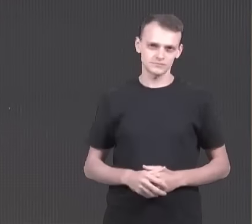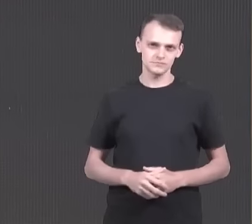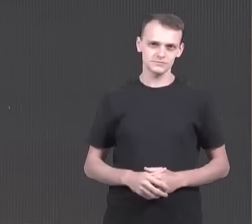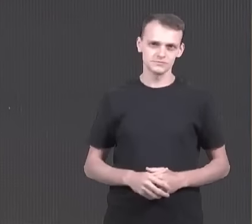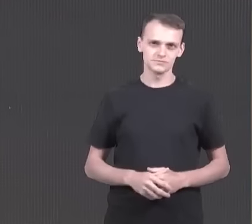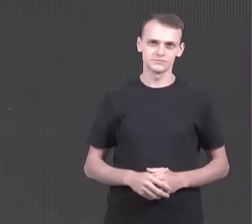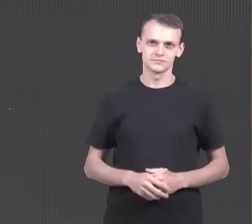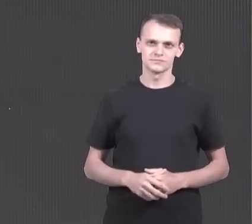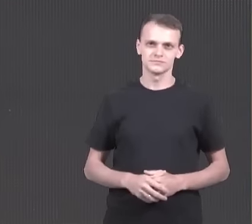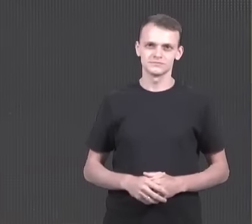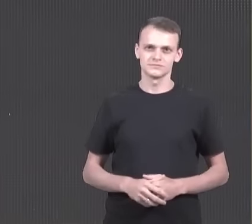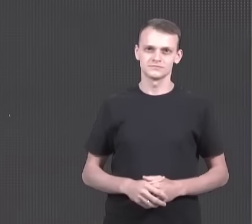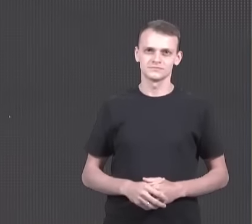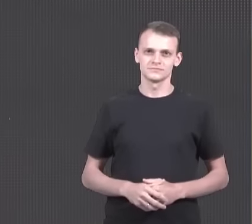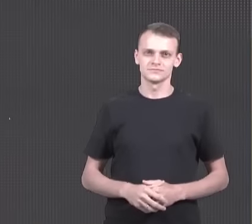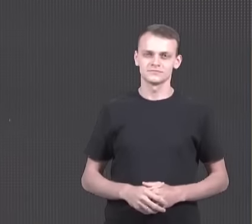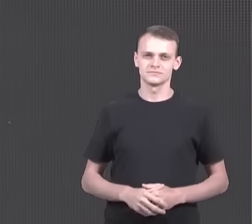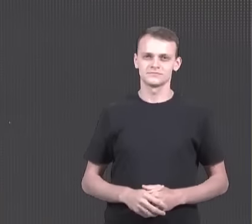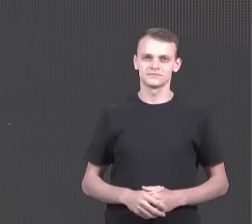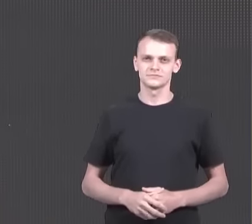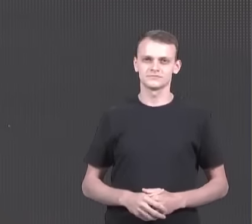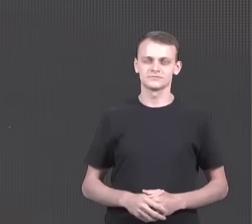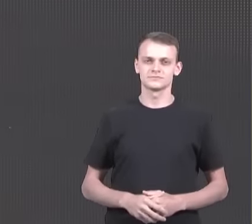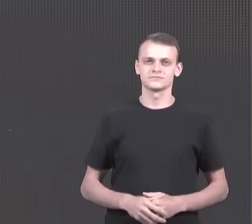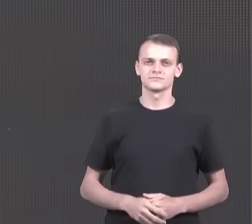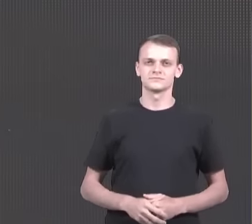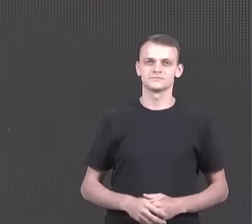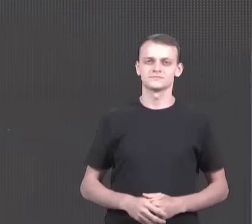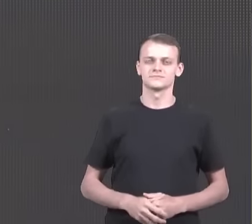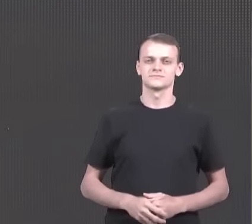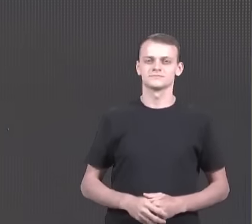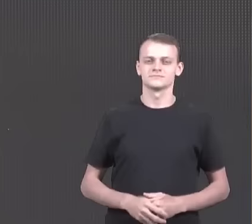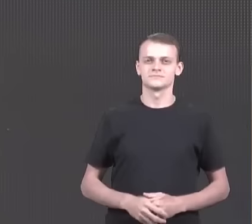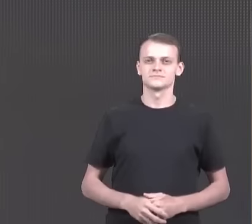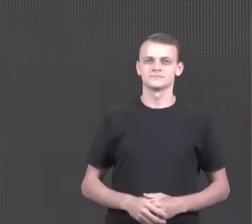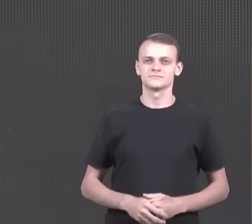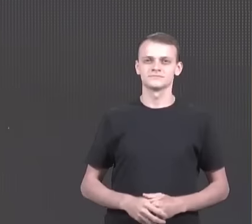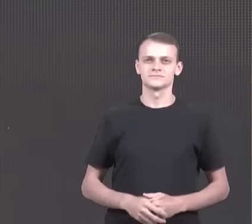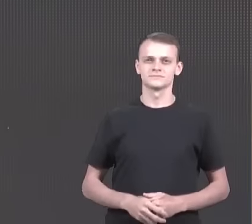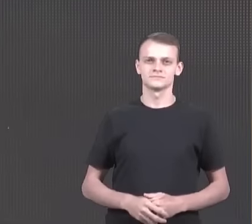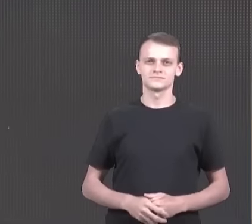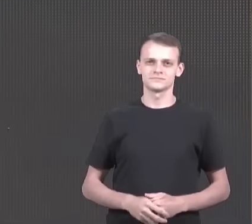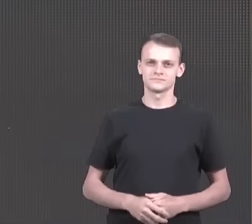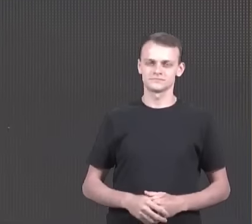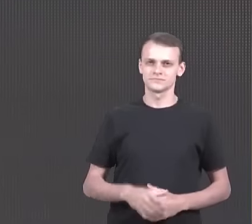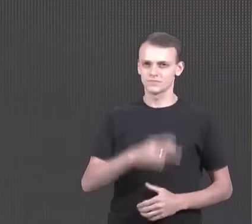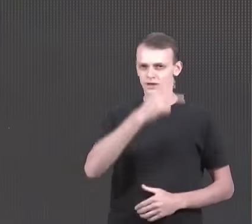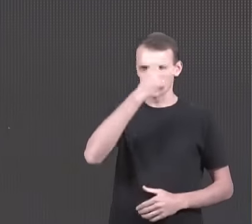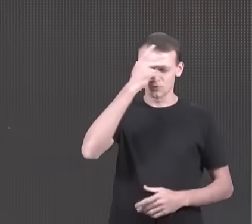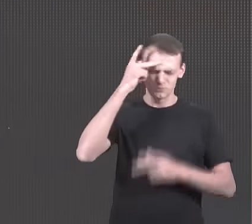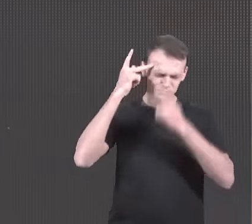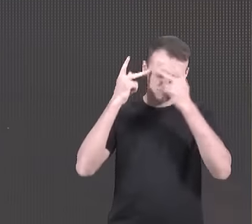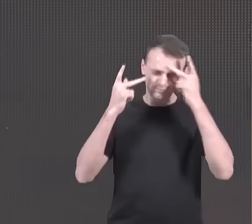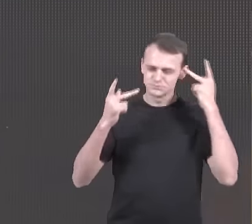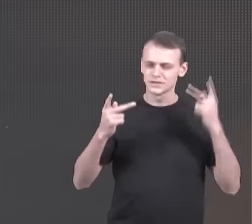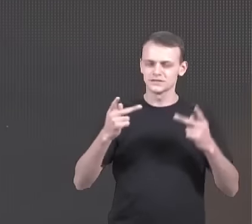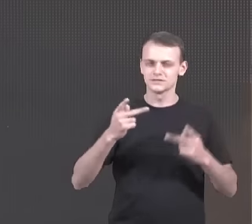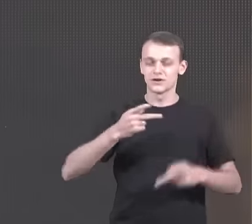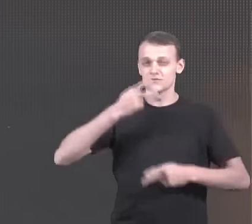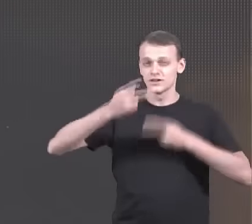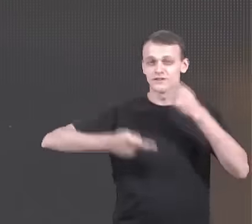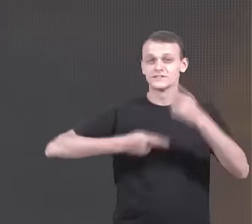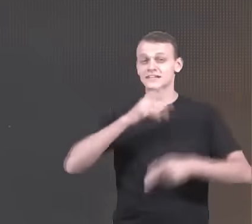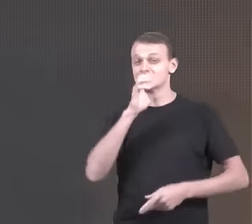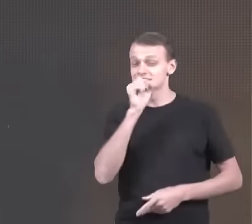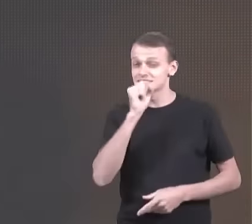Chris Volaton, com Havla Cunnington. É uma turma da pesada que vai estar falando na Modeladas